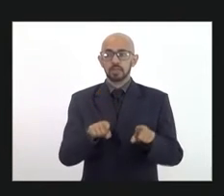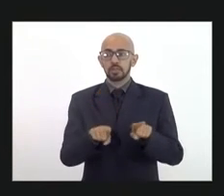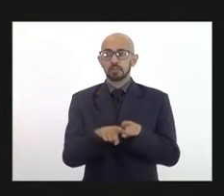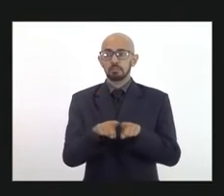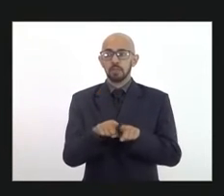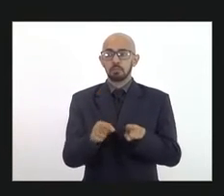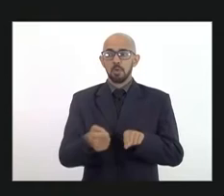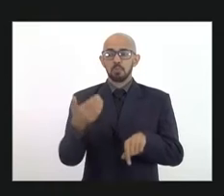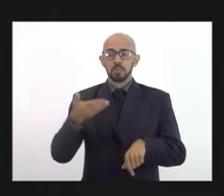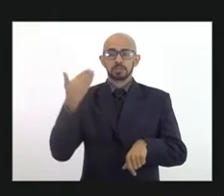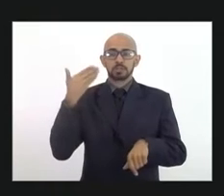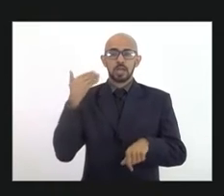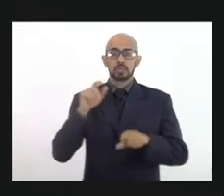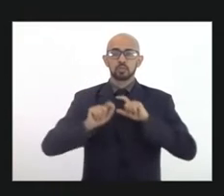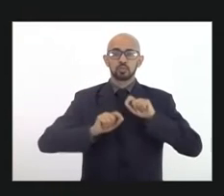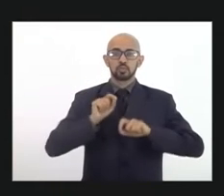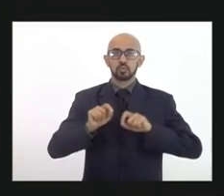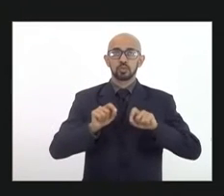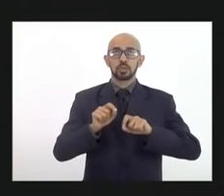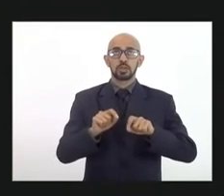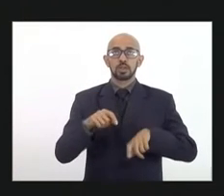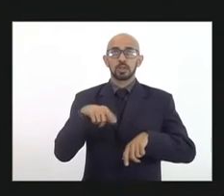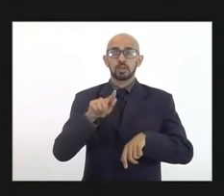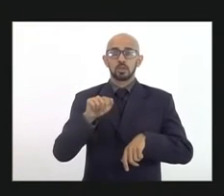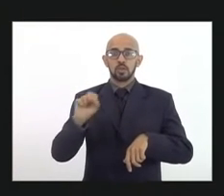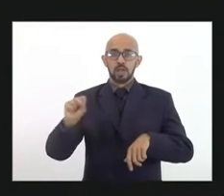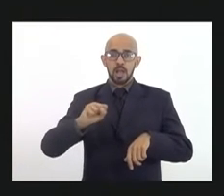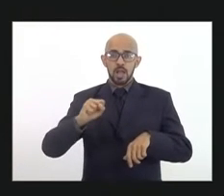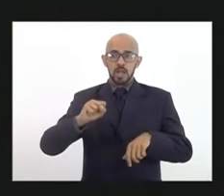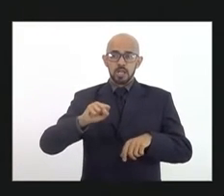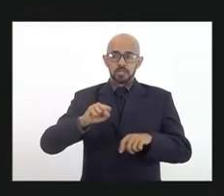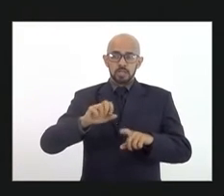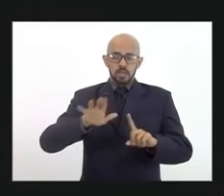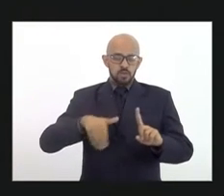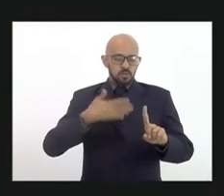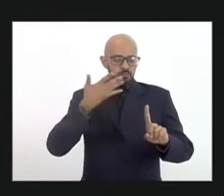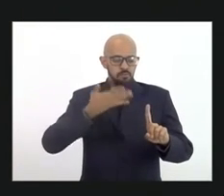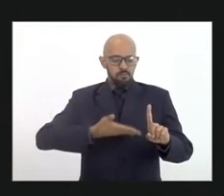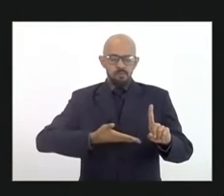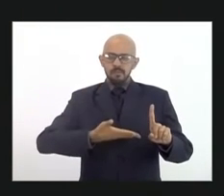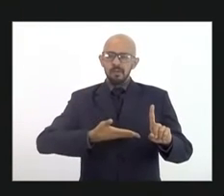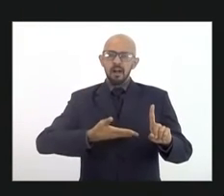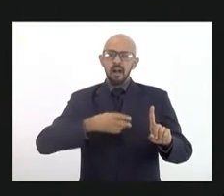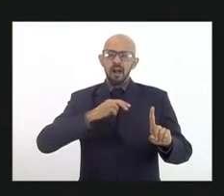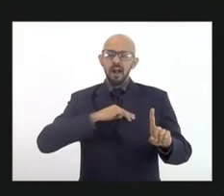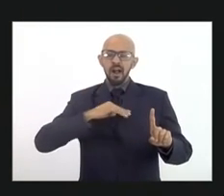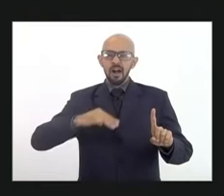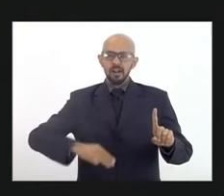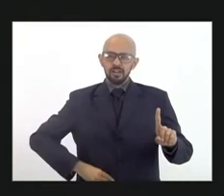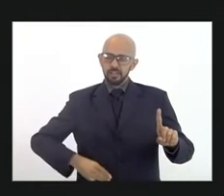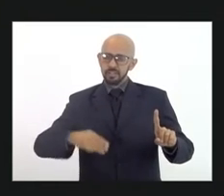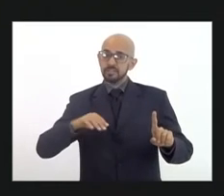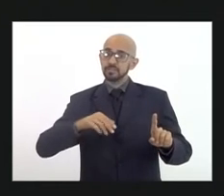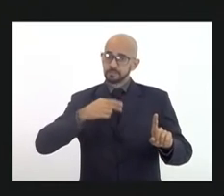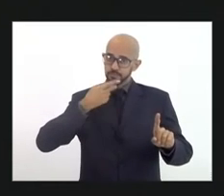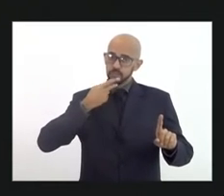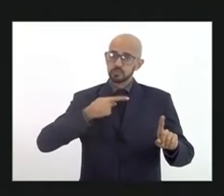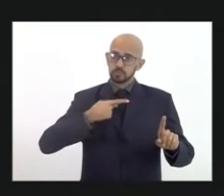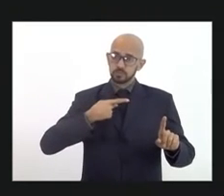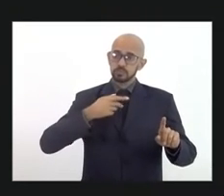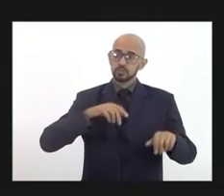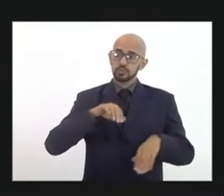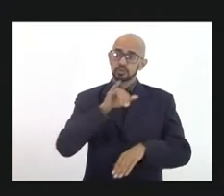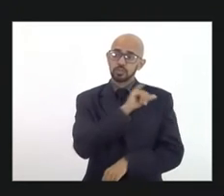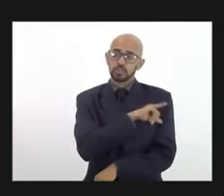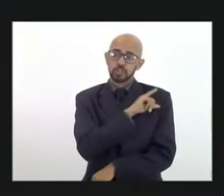Recentemente, nesse ambiente do gás, fui testemunho dos elogios do Ministério, da querida Simone Araújo, do MP, que o Rio de Janeiro